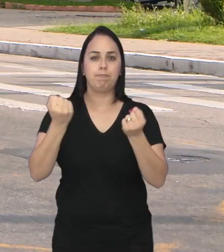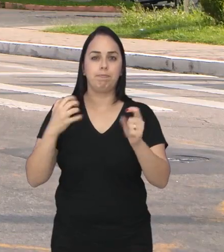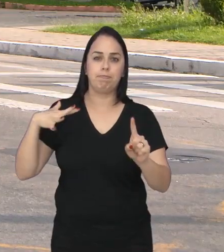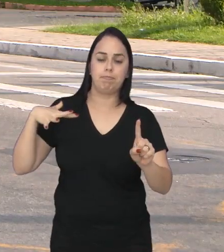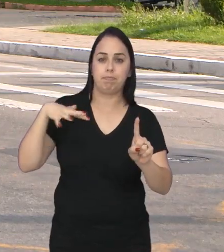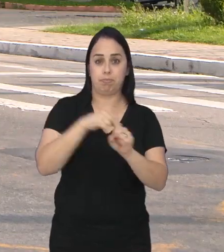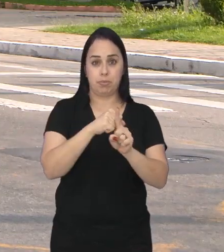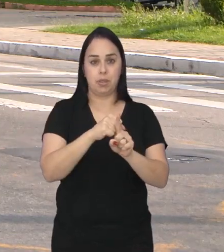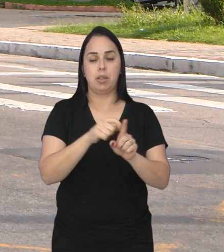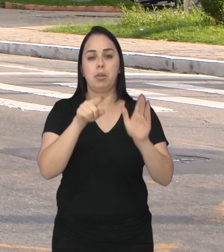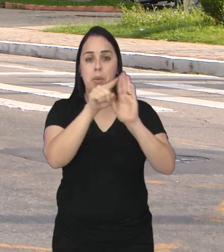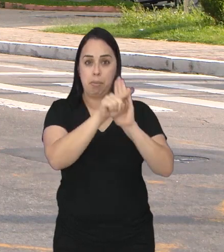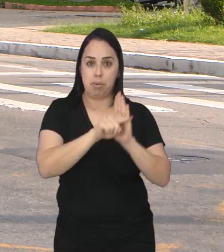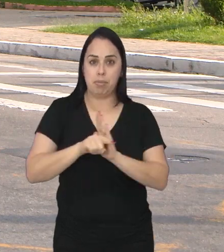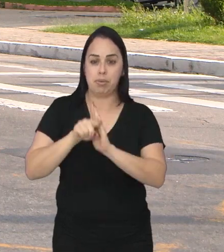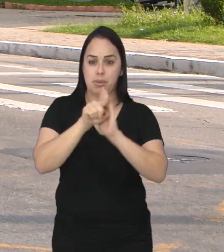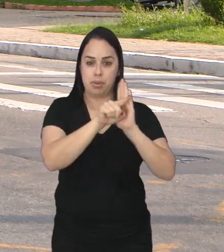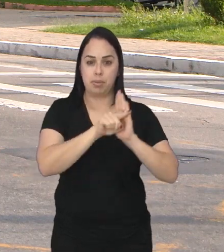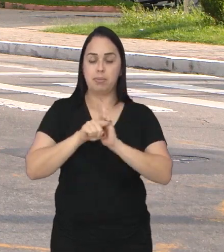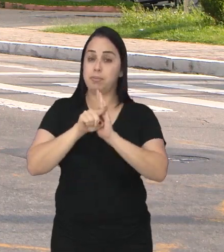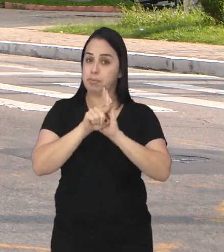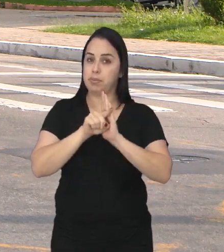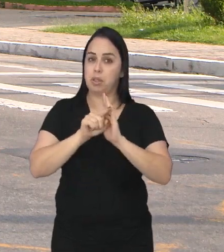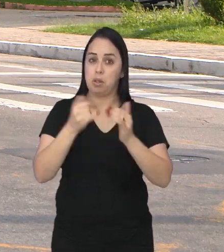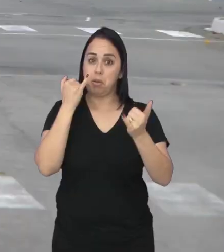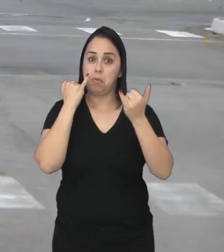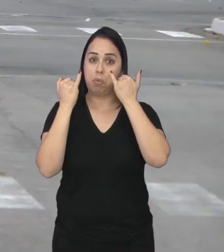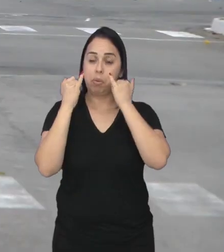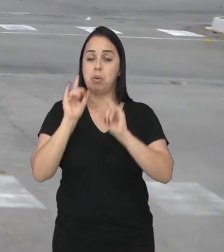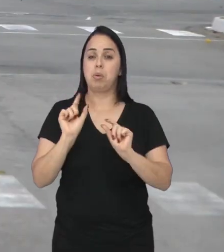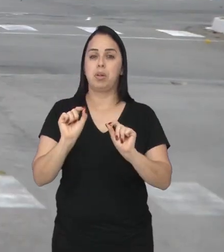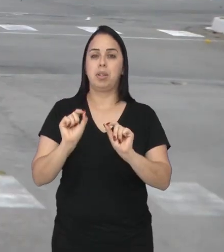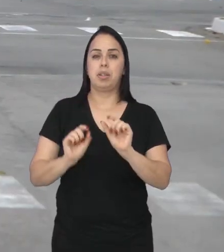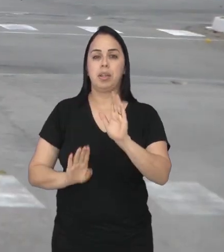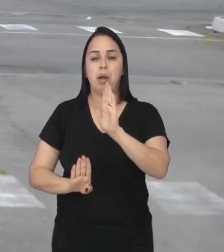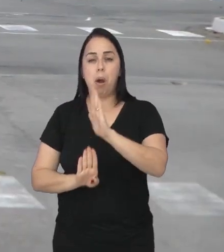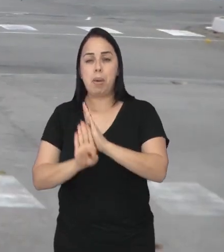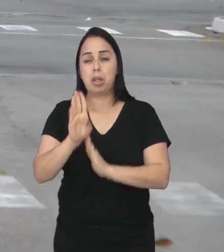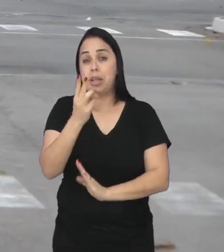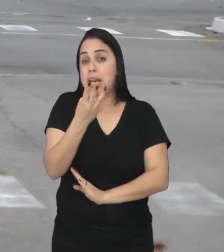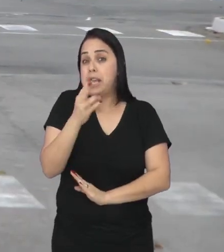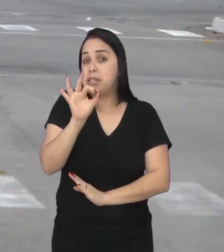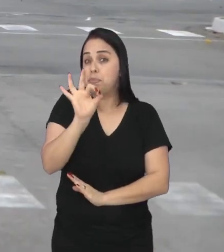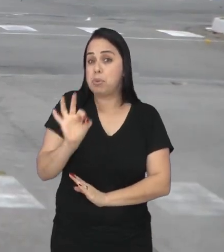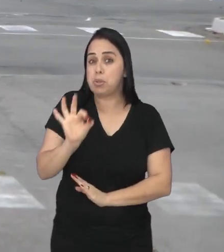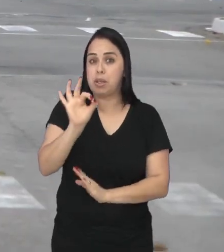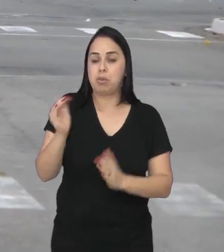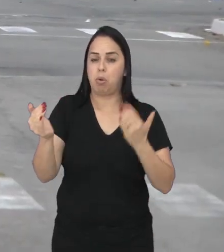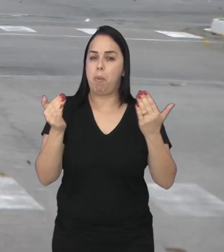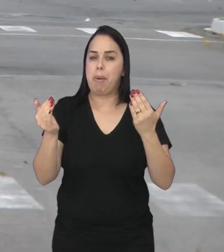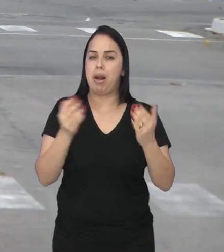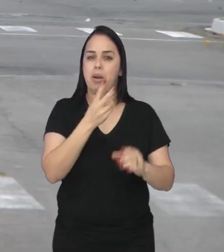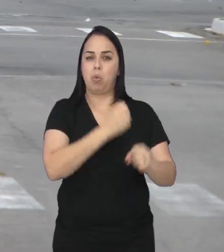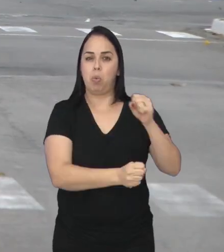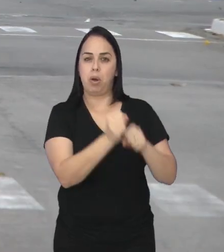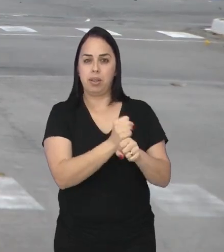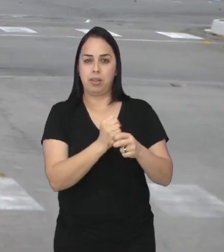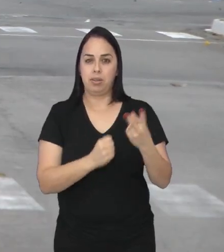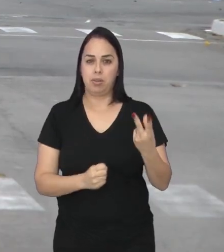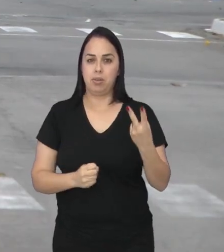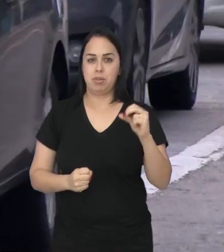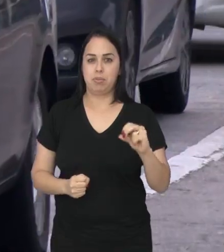de trânsito de acordo com o levantamento do Impossível de 3% no comparativo com